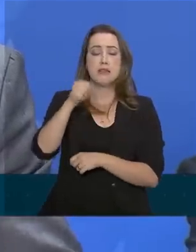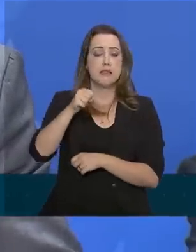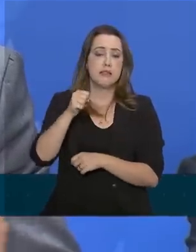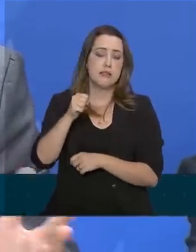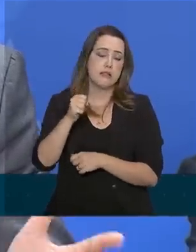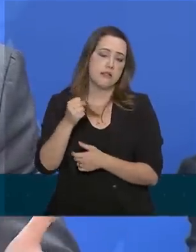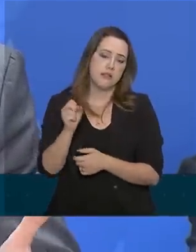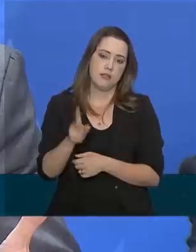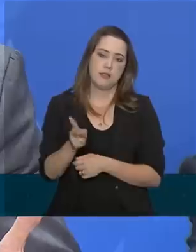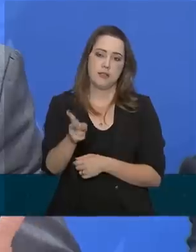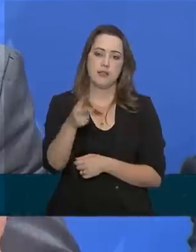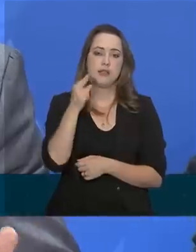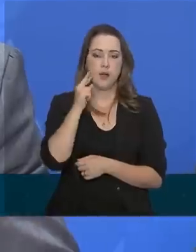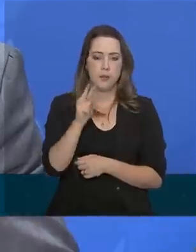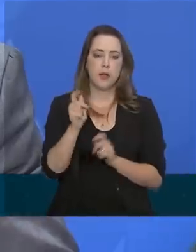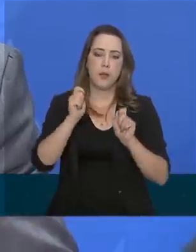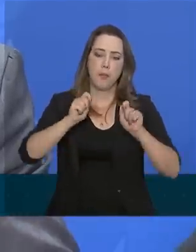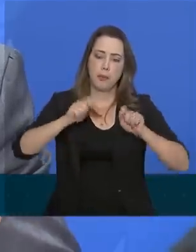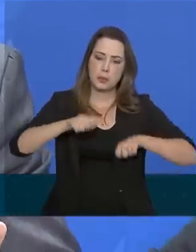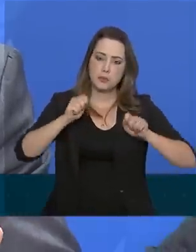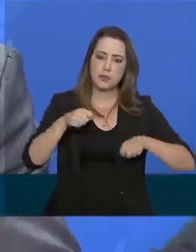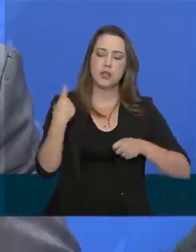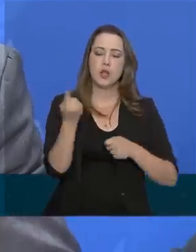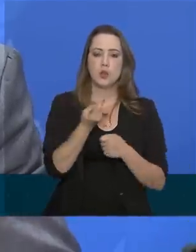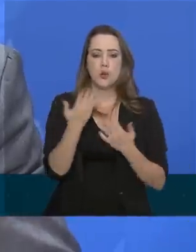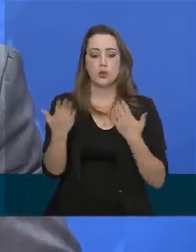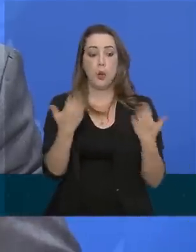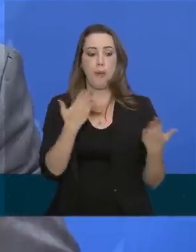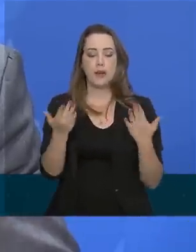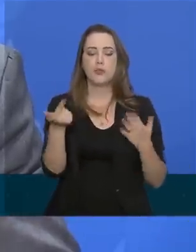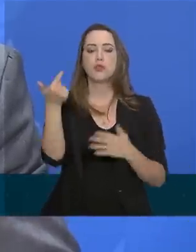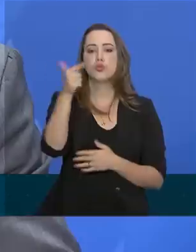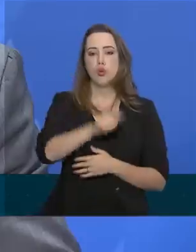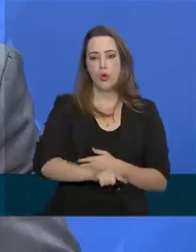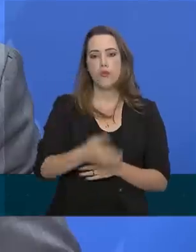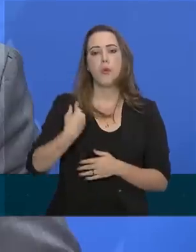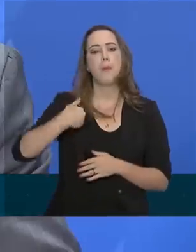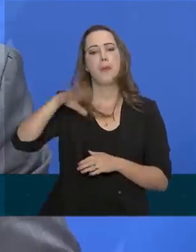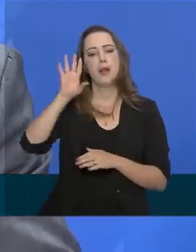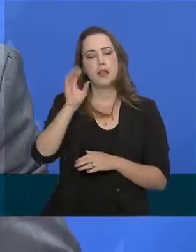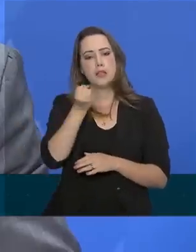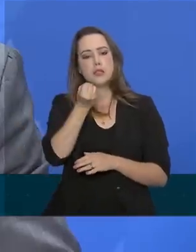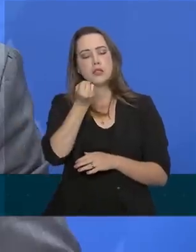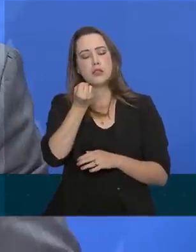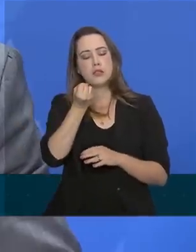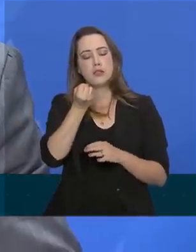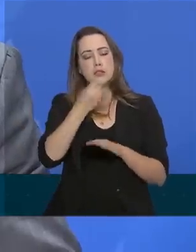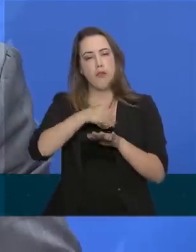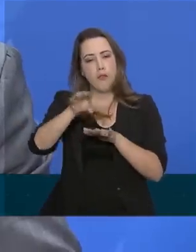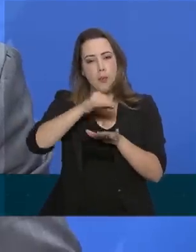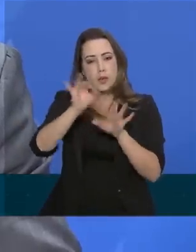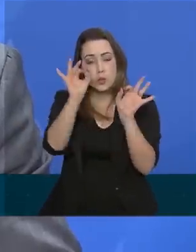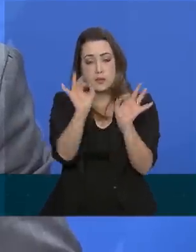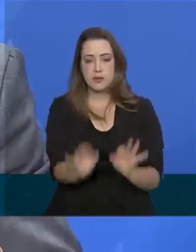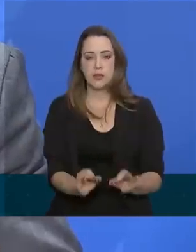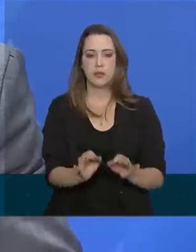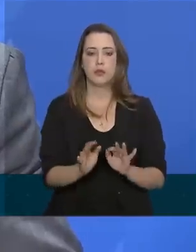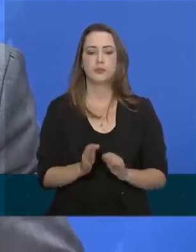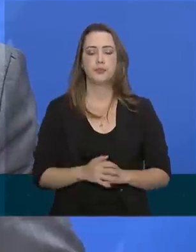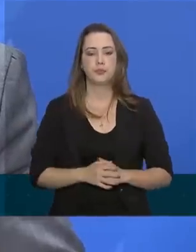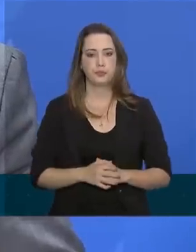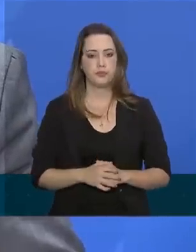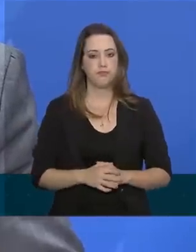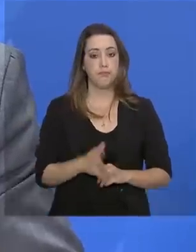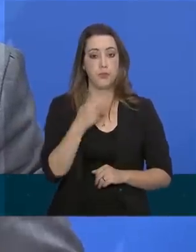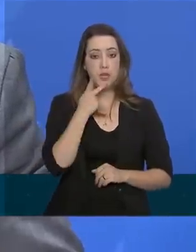faremos uma reciclagem como essa a fim de fornecer mais dados para ter uma couraça de informações maior com relação ao a